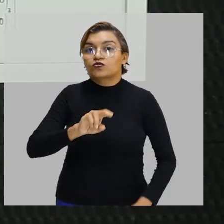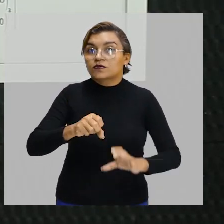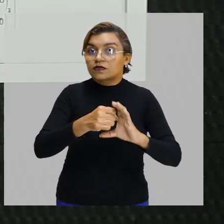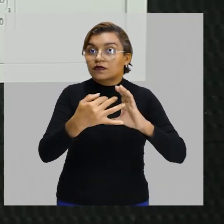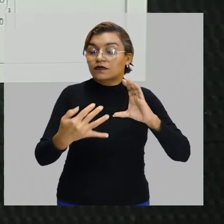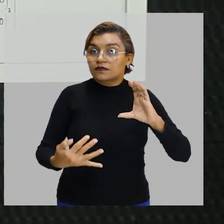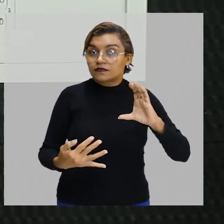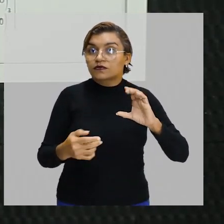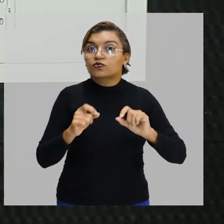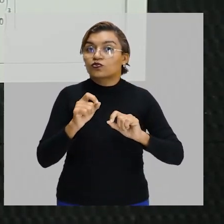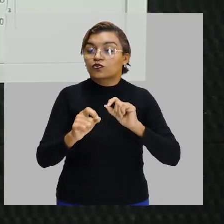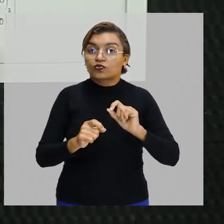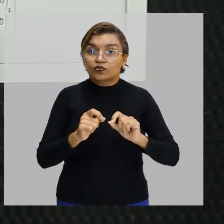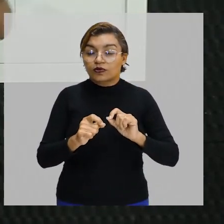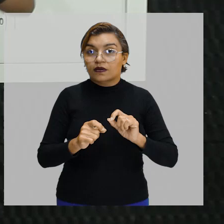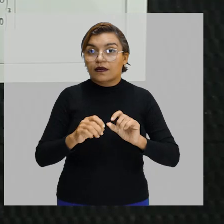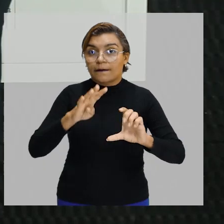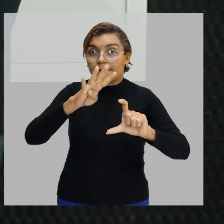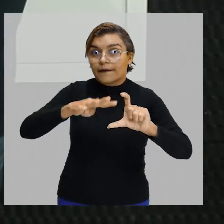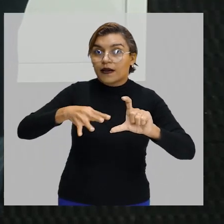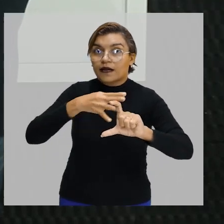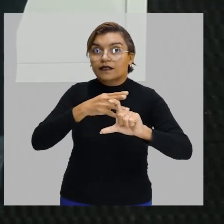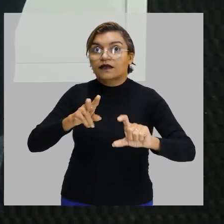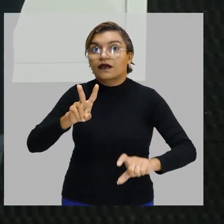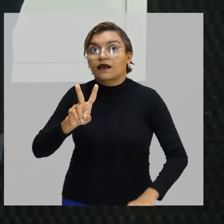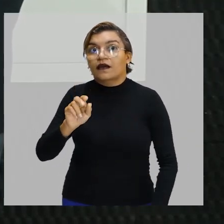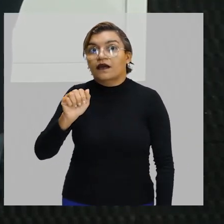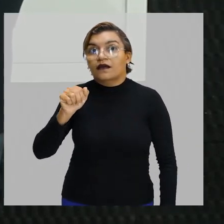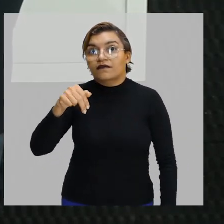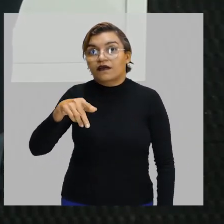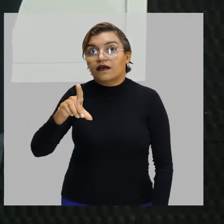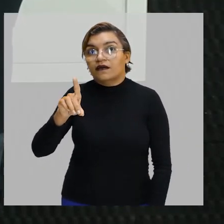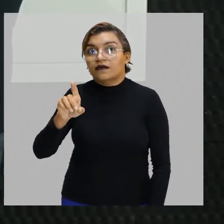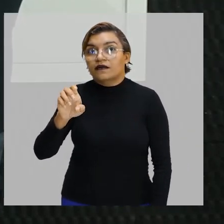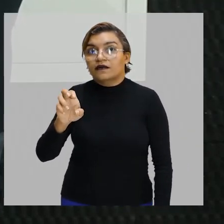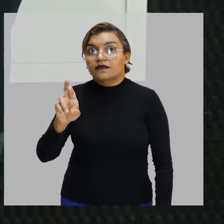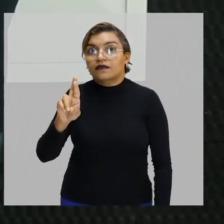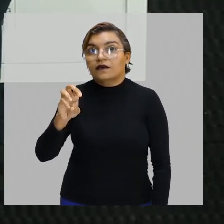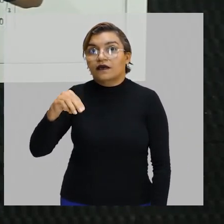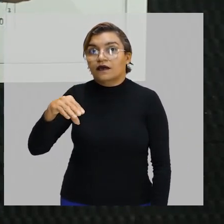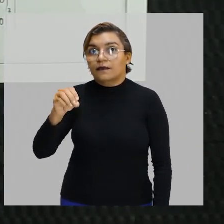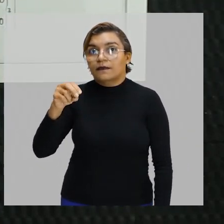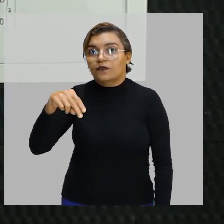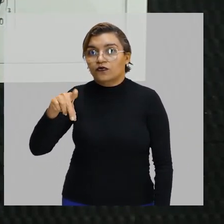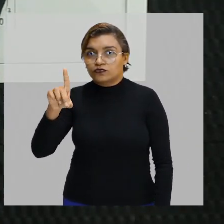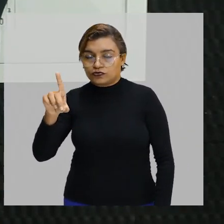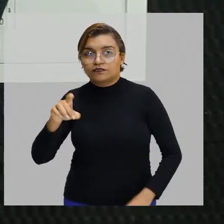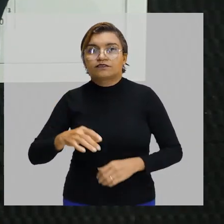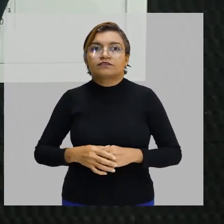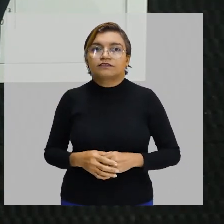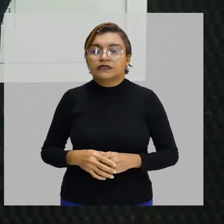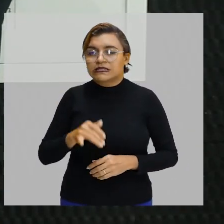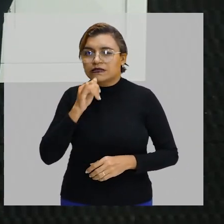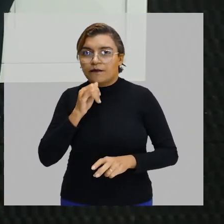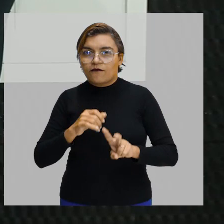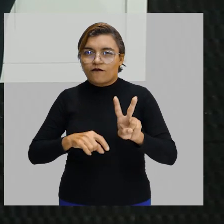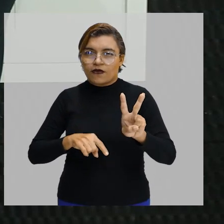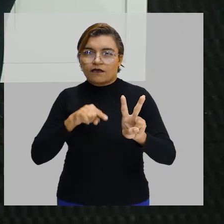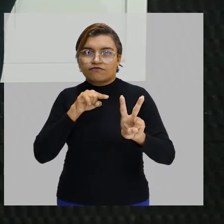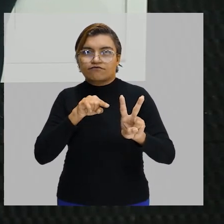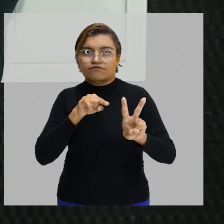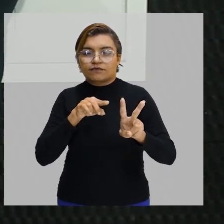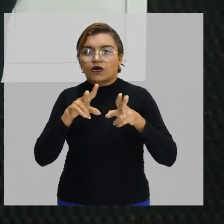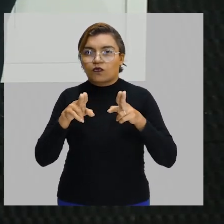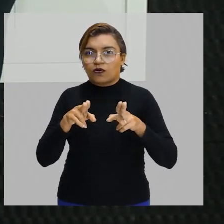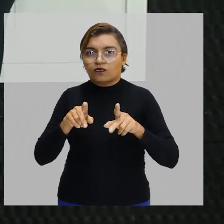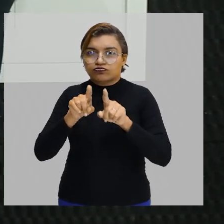do Vandermonde. Os elementos, né, vão ser quem? Se V vai ser igual a x,